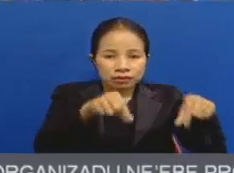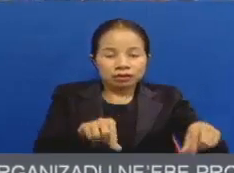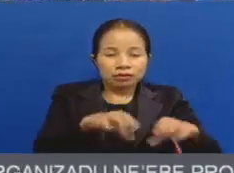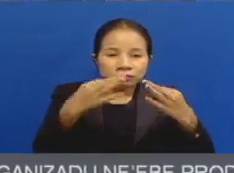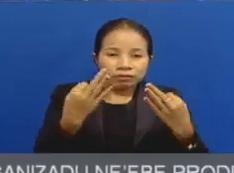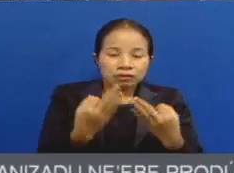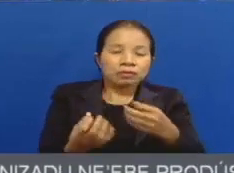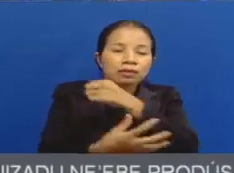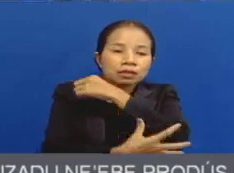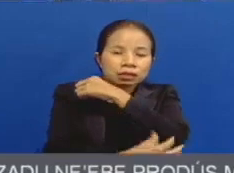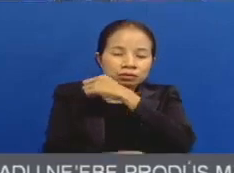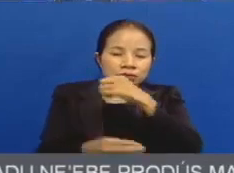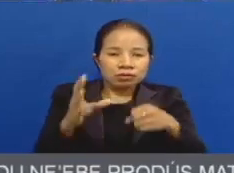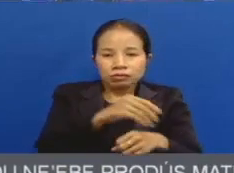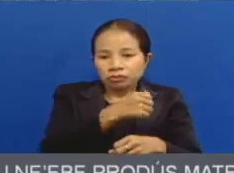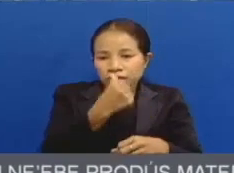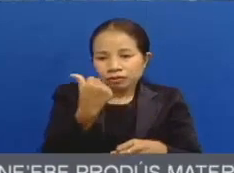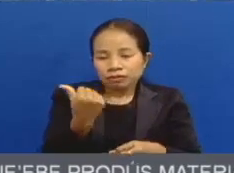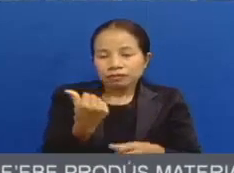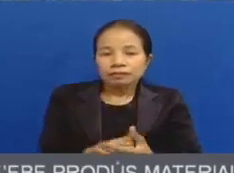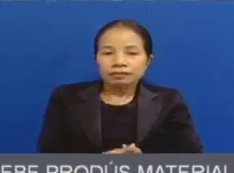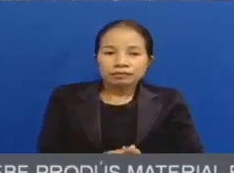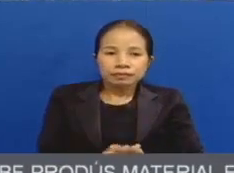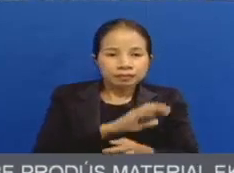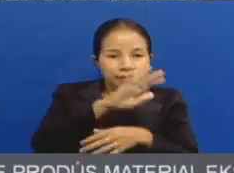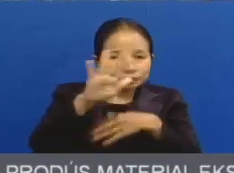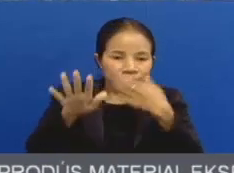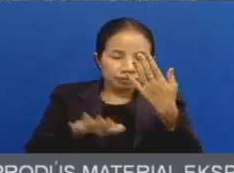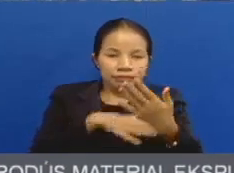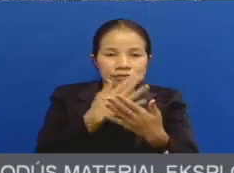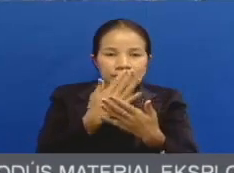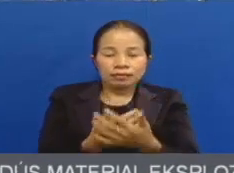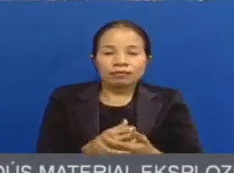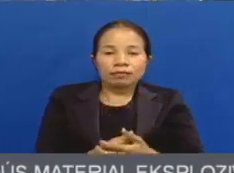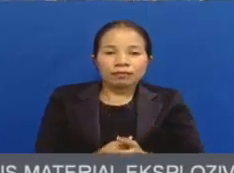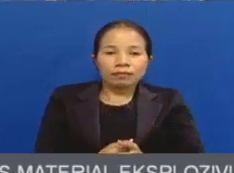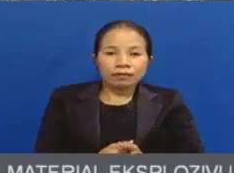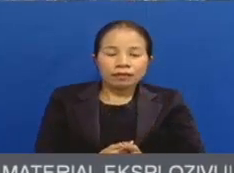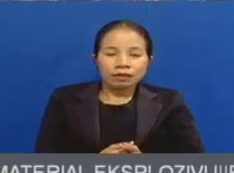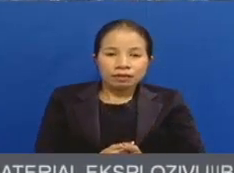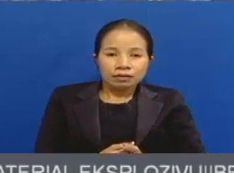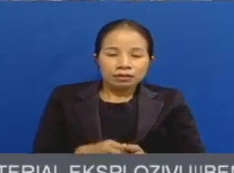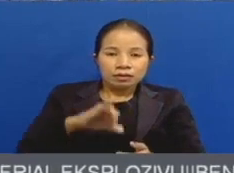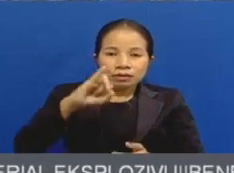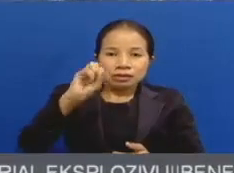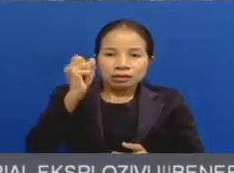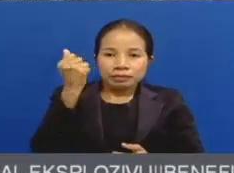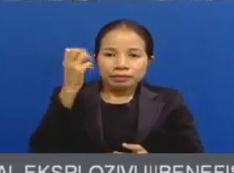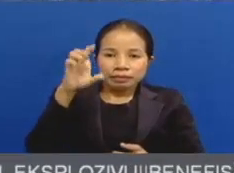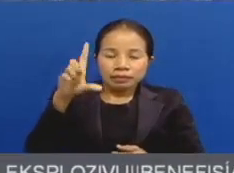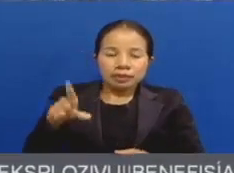família vulnerável no selutan. Maluk hare no renanain sira, Isabel da Costa